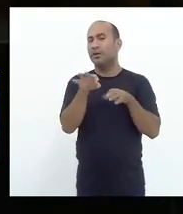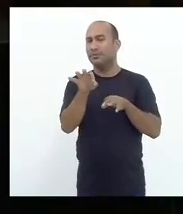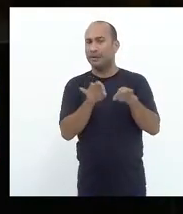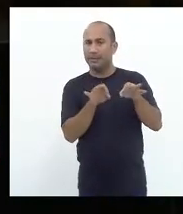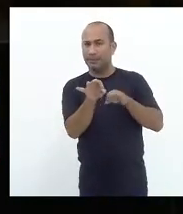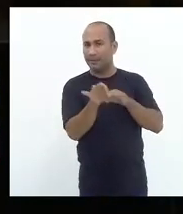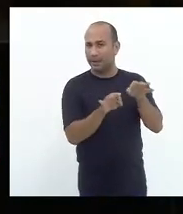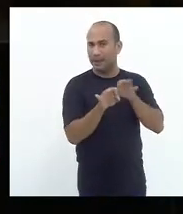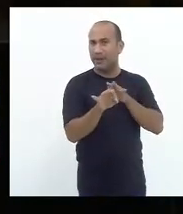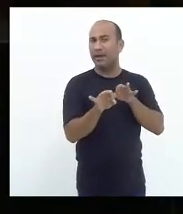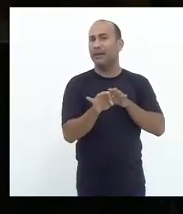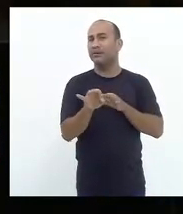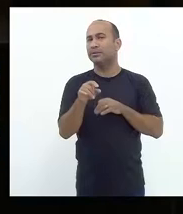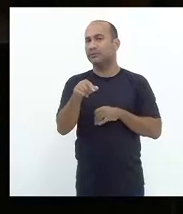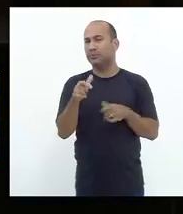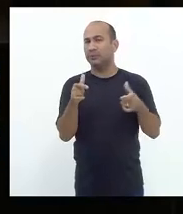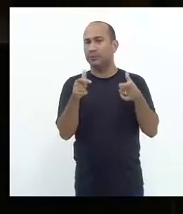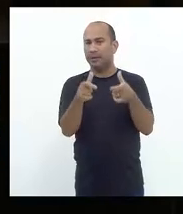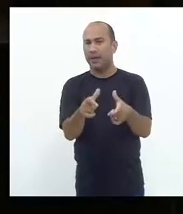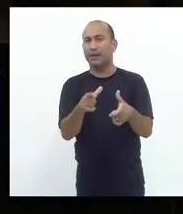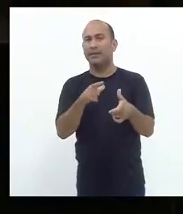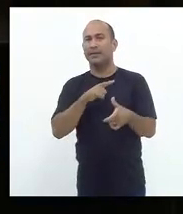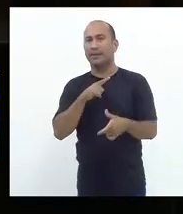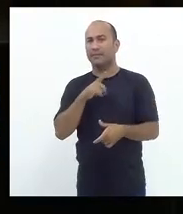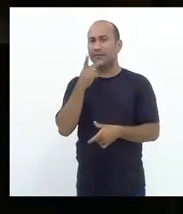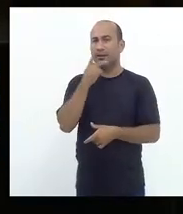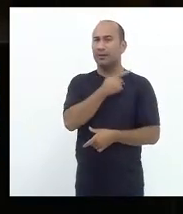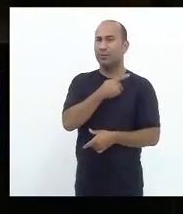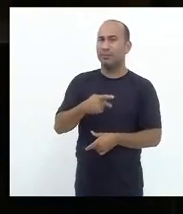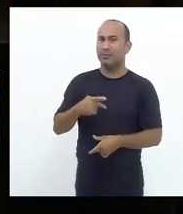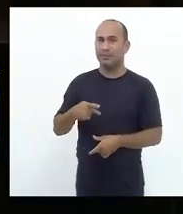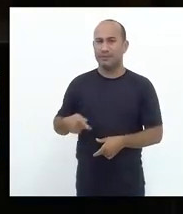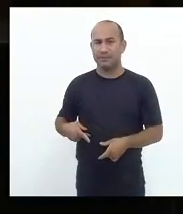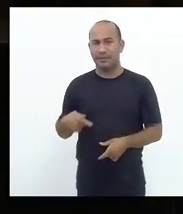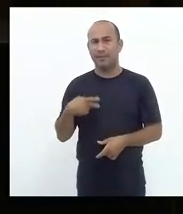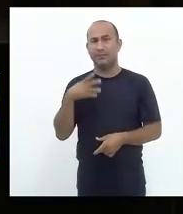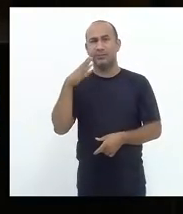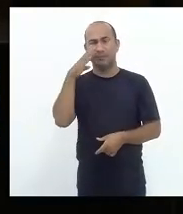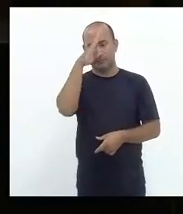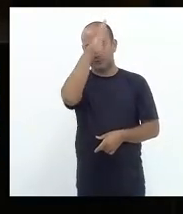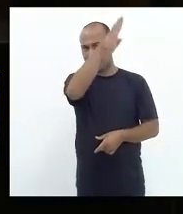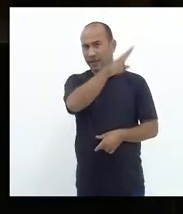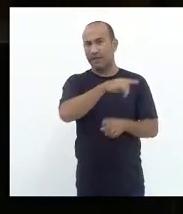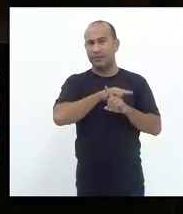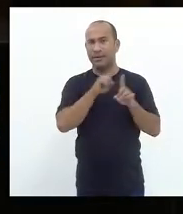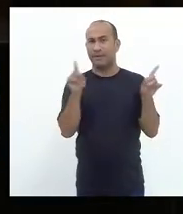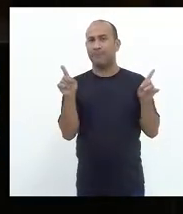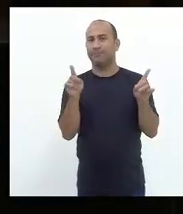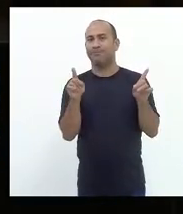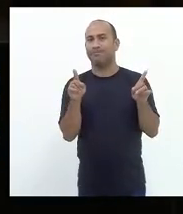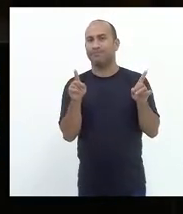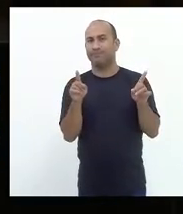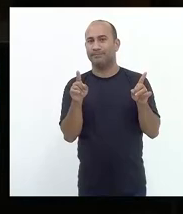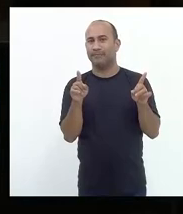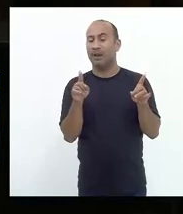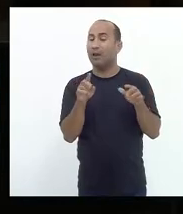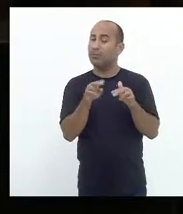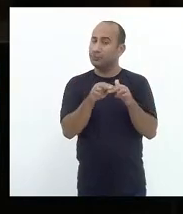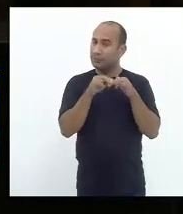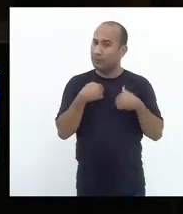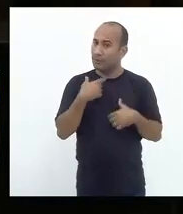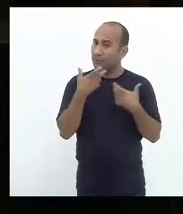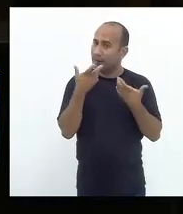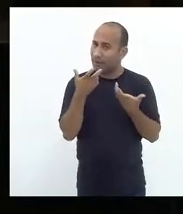organizados e definidos pelo presidente Bolsonaro no seu negacionismo. Então, é por aí que eu